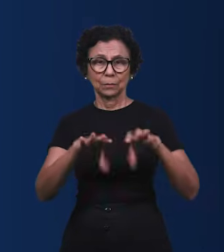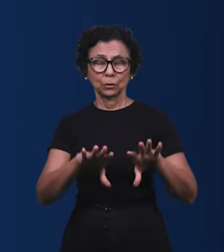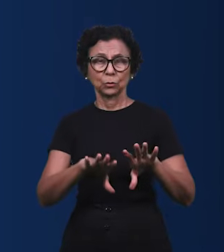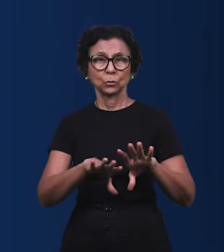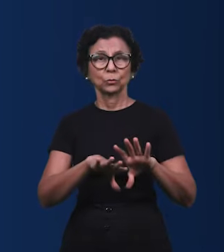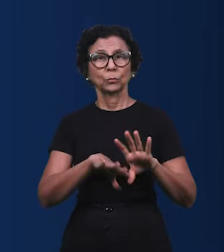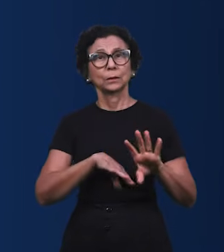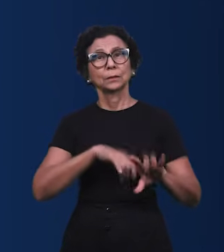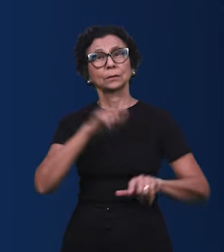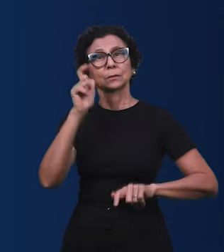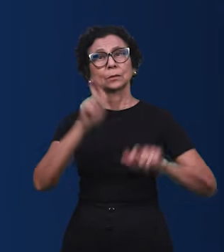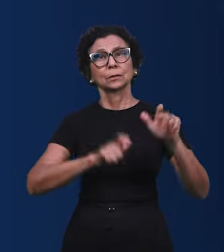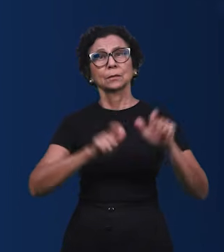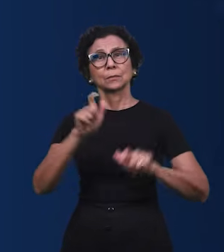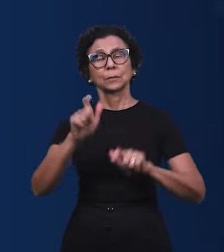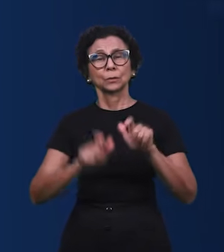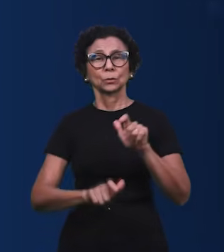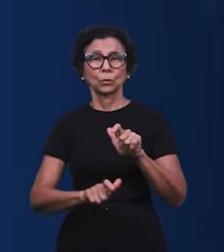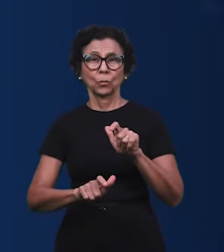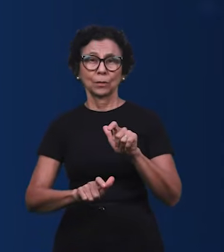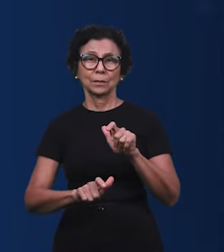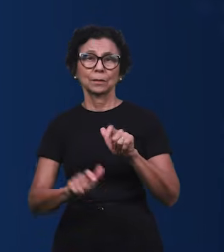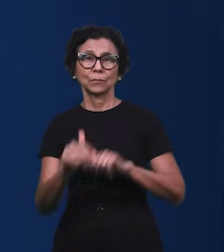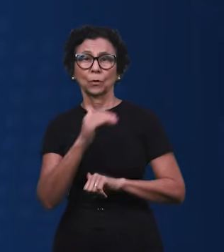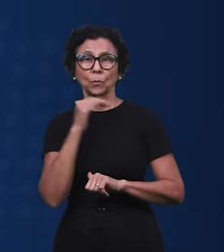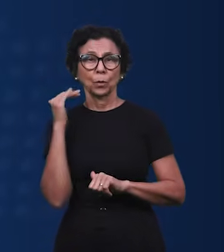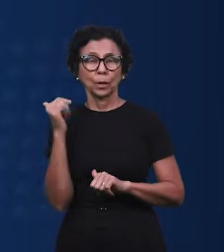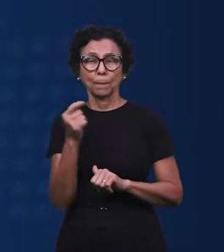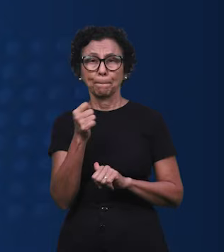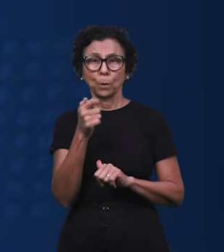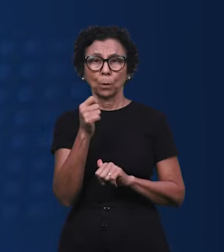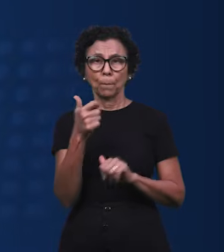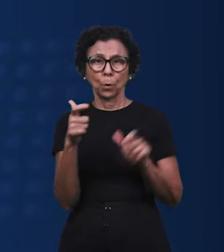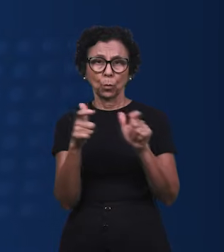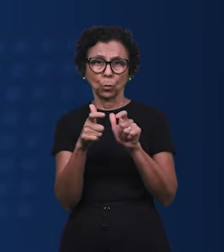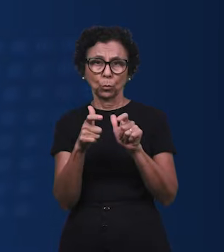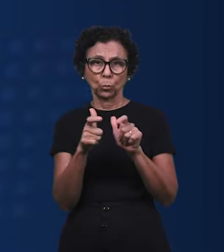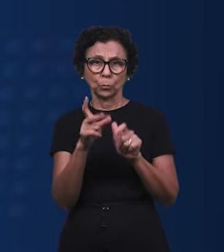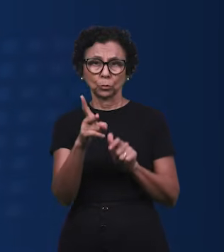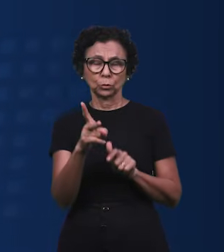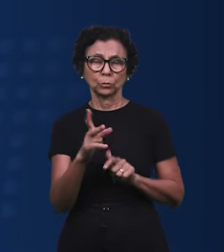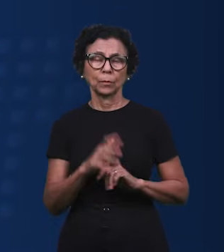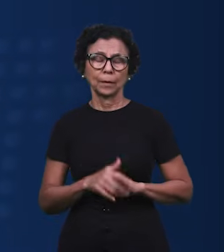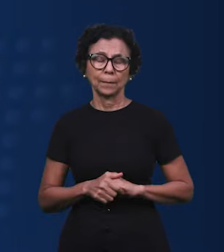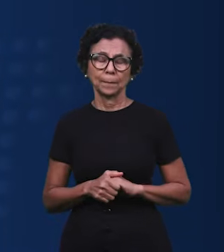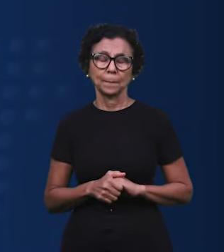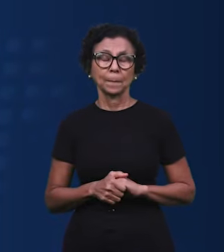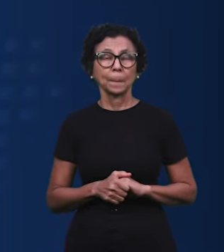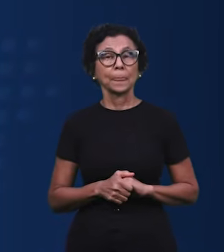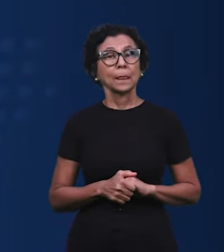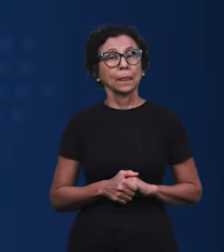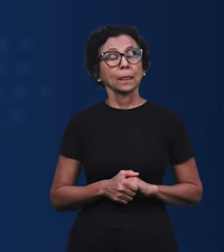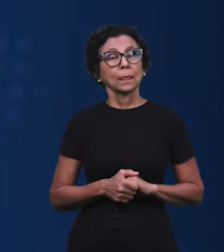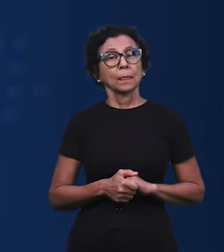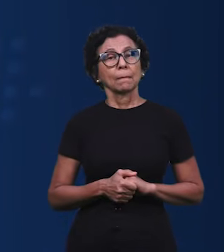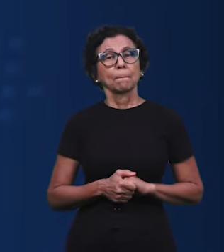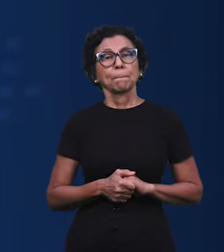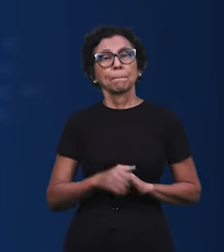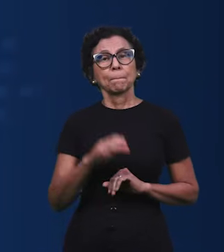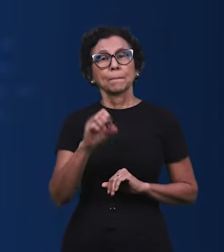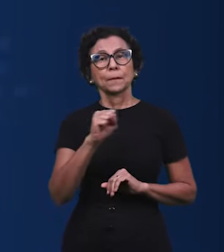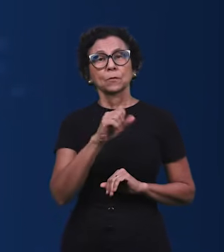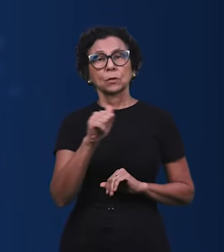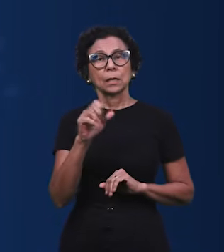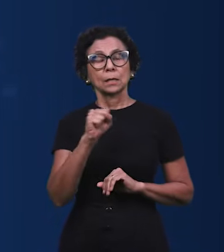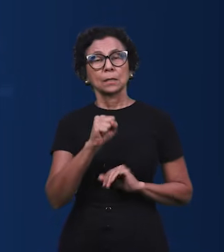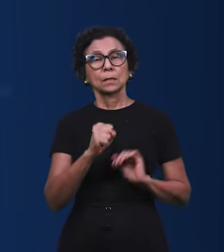da terra, e poucos homens restarão. Veja que interessante, lá em Isaías ele já vai abordar que há um juízo